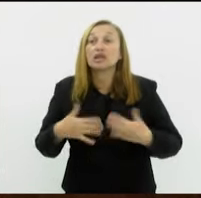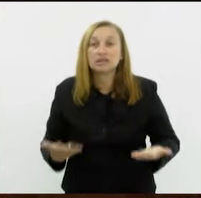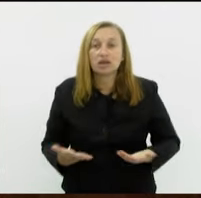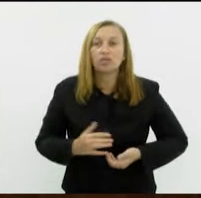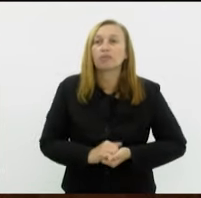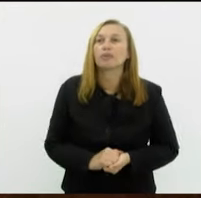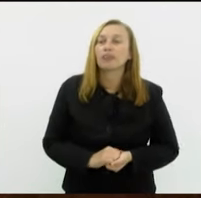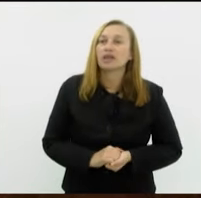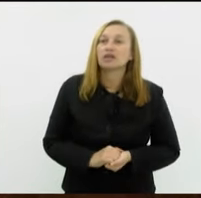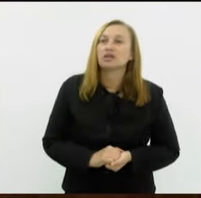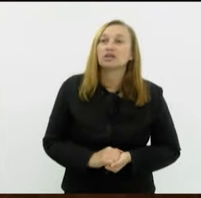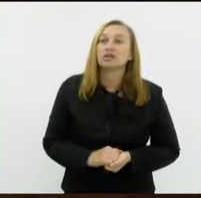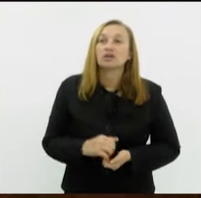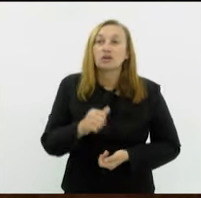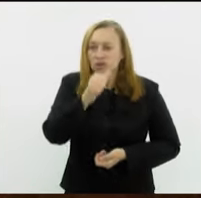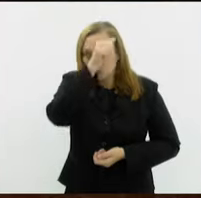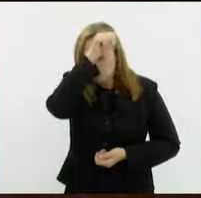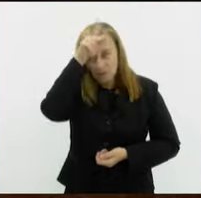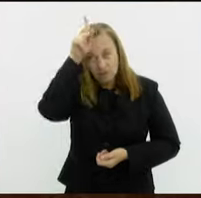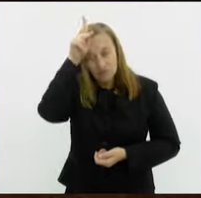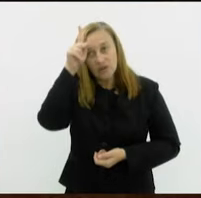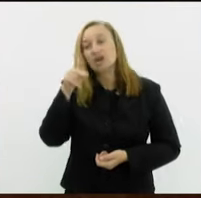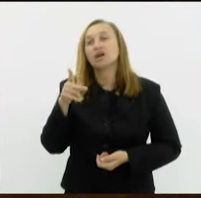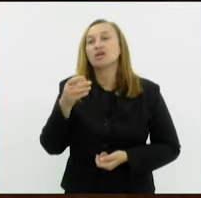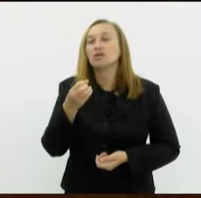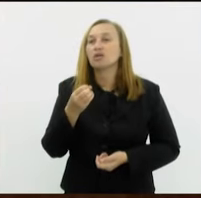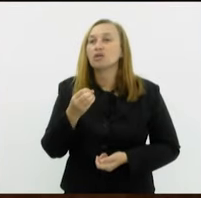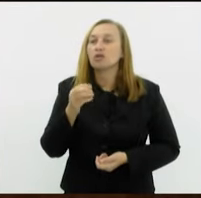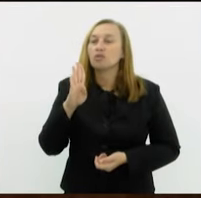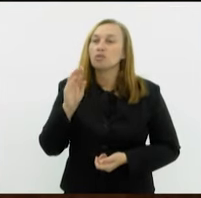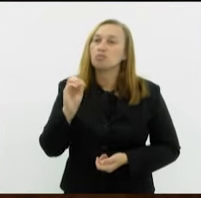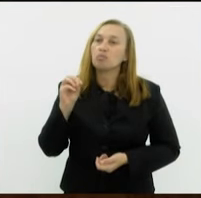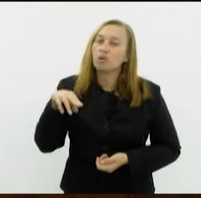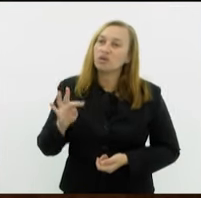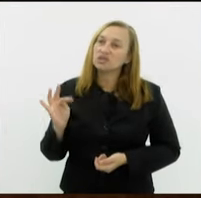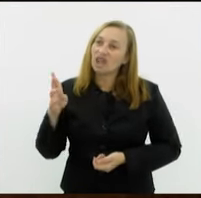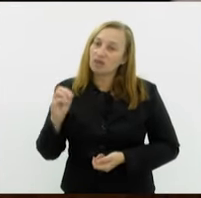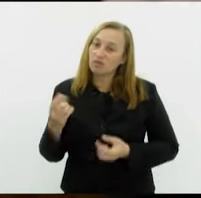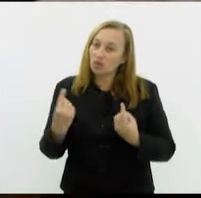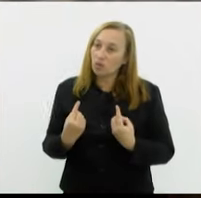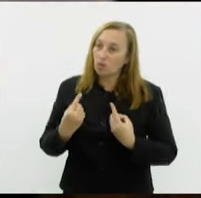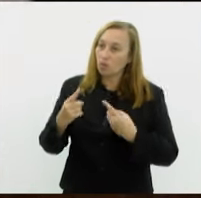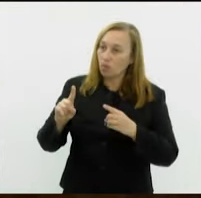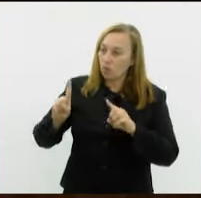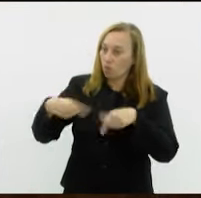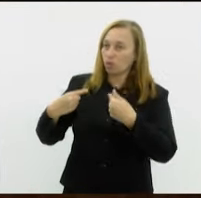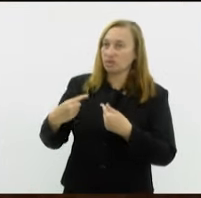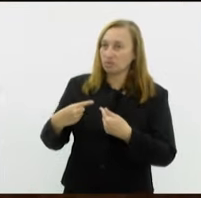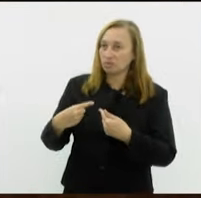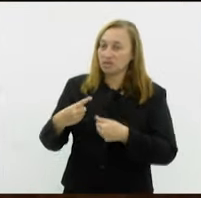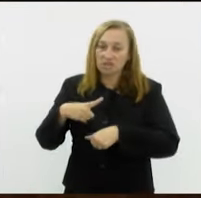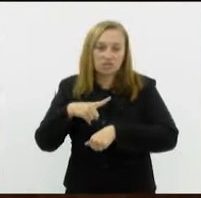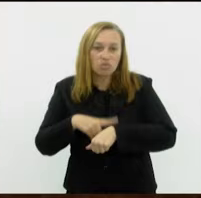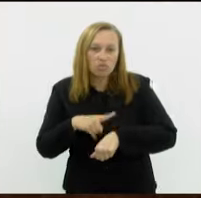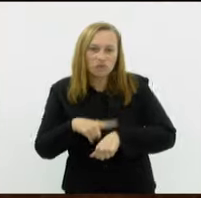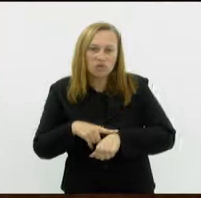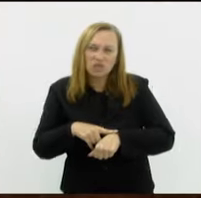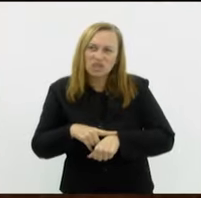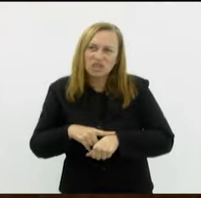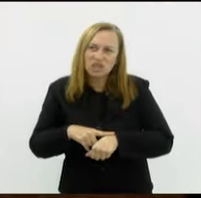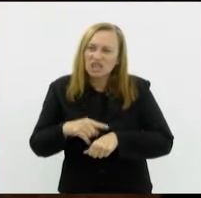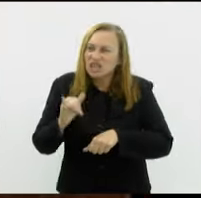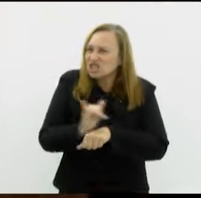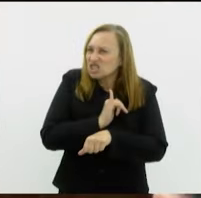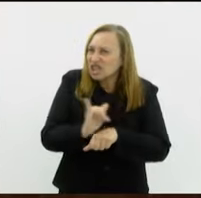forma que o prefeito Bontempo atentou contra o meu mandato nesse momento, criando uma narrativa vil, torpe, imunda, de que